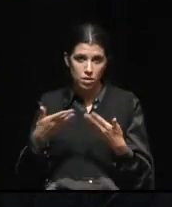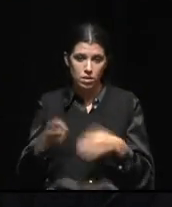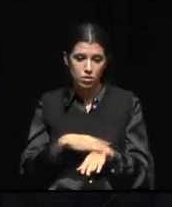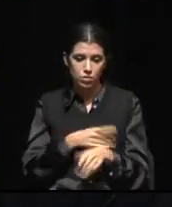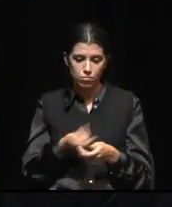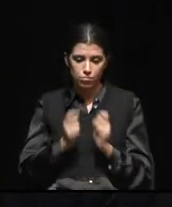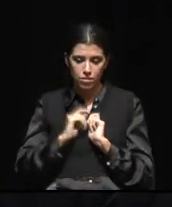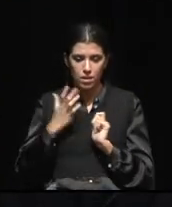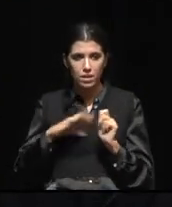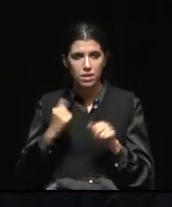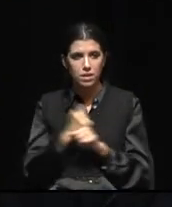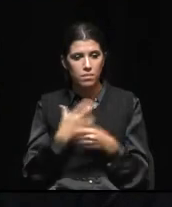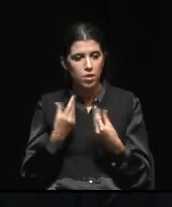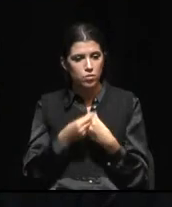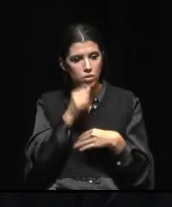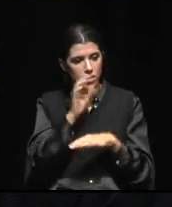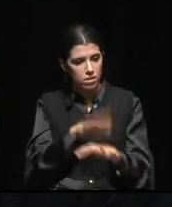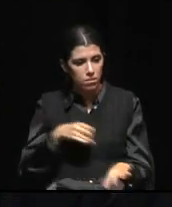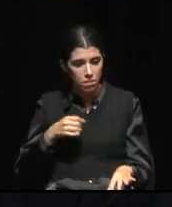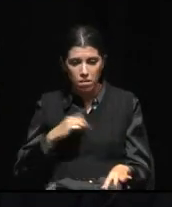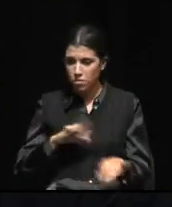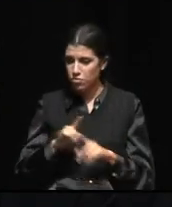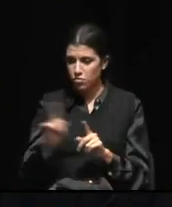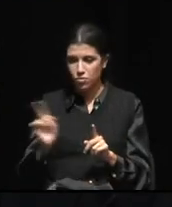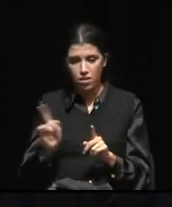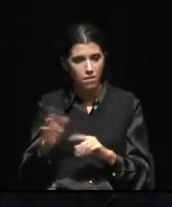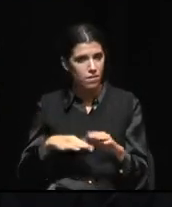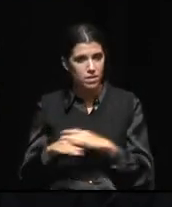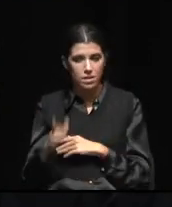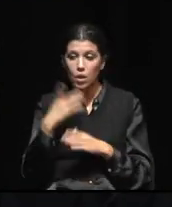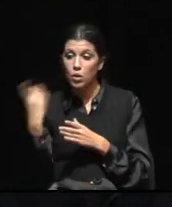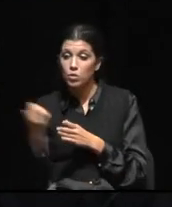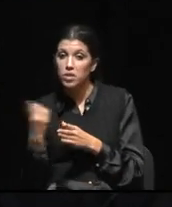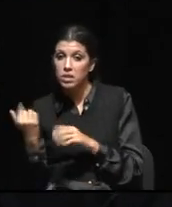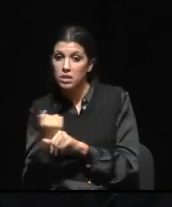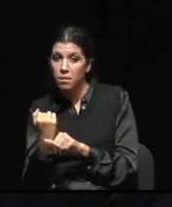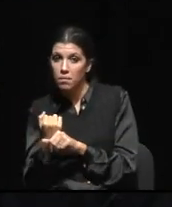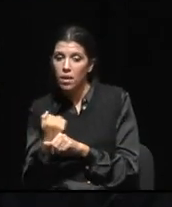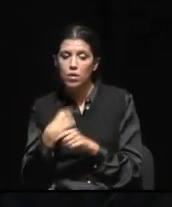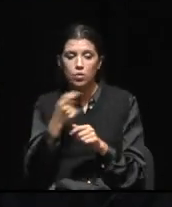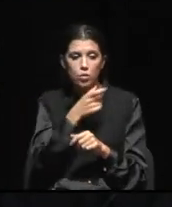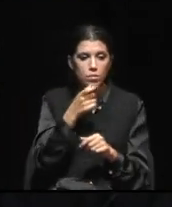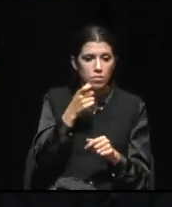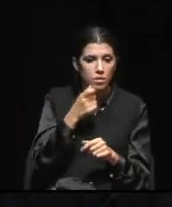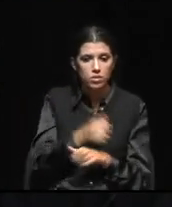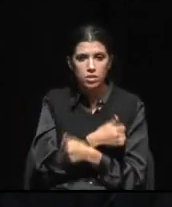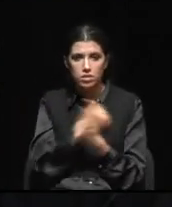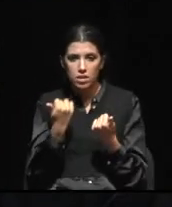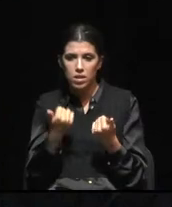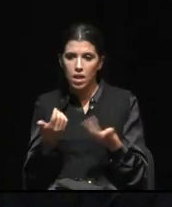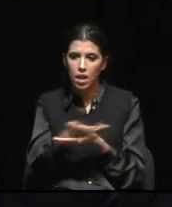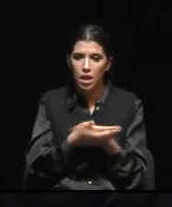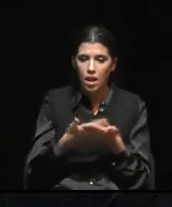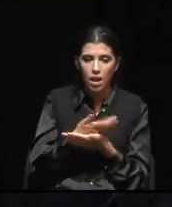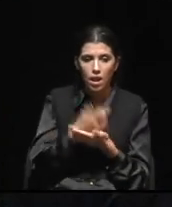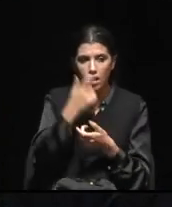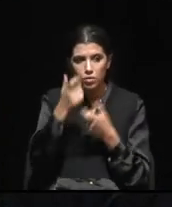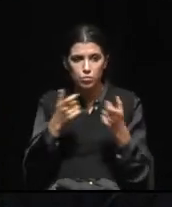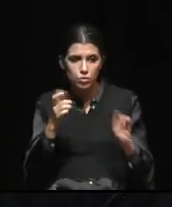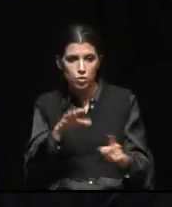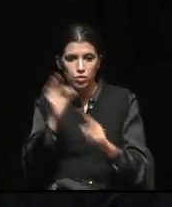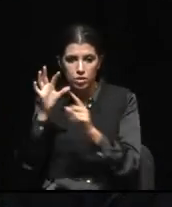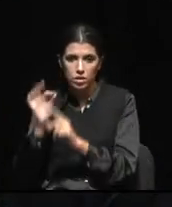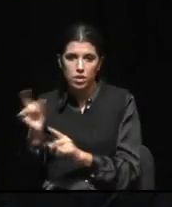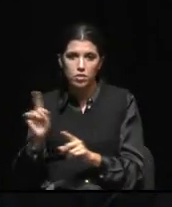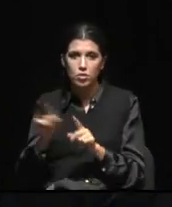que queria trabalhar com a Assembleia Municipal e não está a cumprir os compromissos da cidade São para partilhar com os eleitos não para serem escondidos ou para serem usados